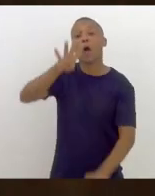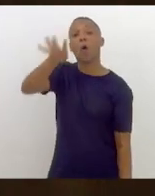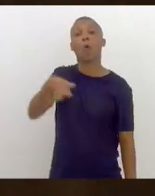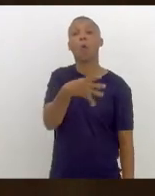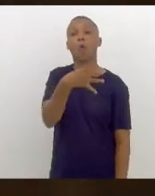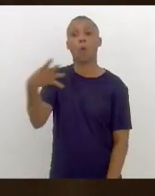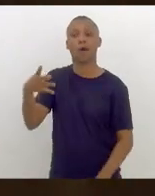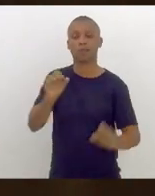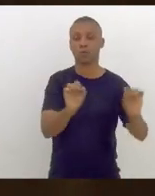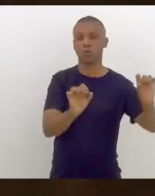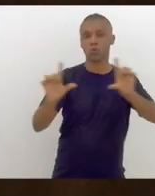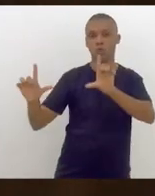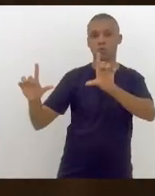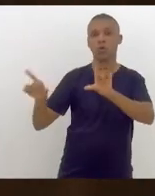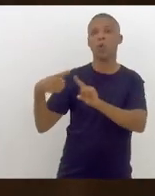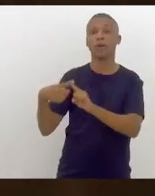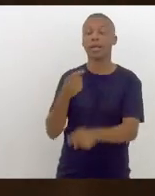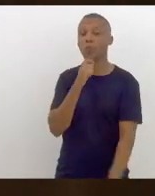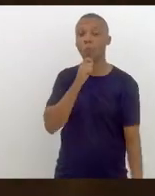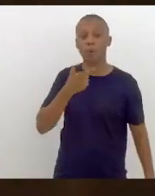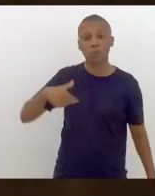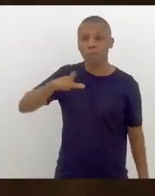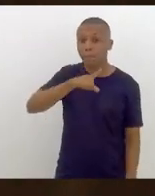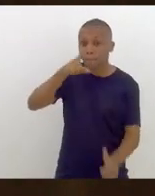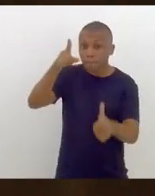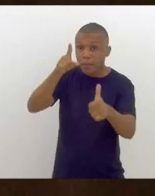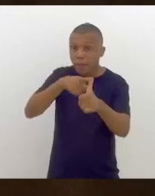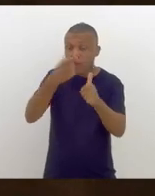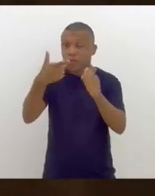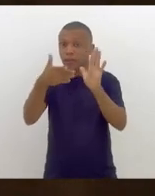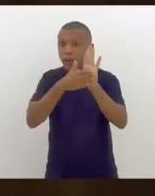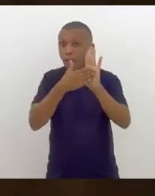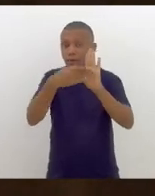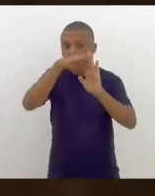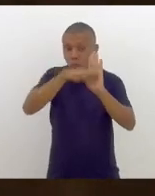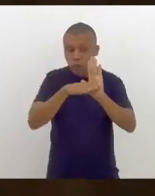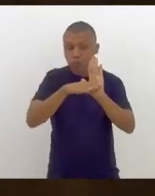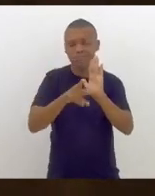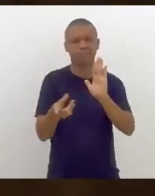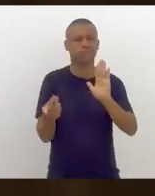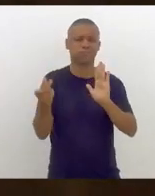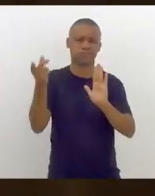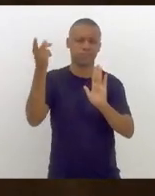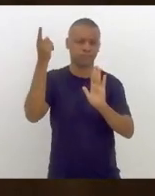nós não estamos nós não estamos no primeiro da pauta mas há muito tempo